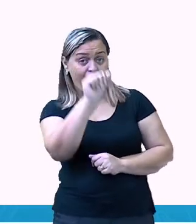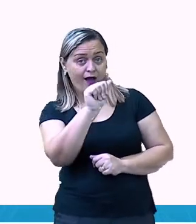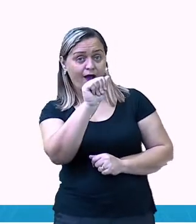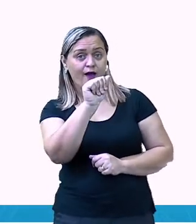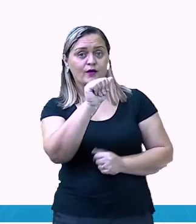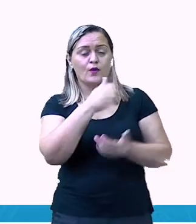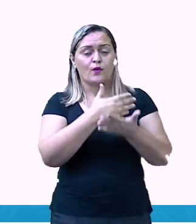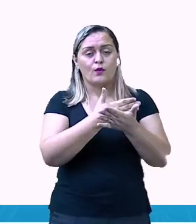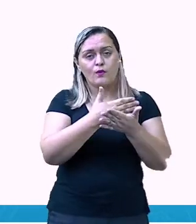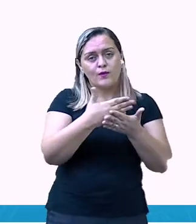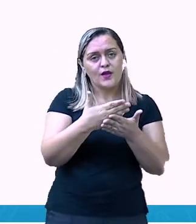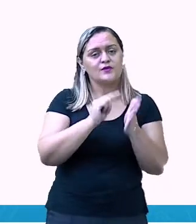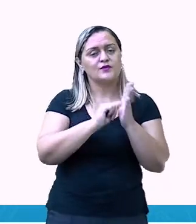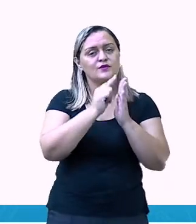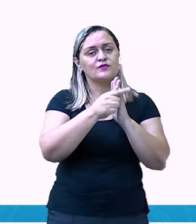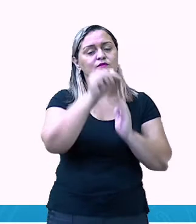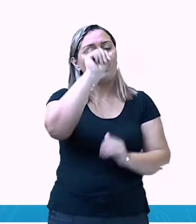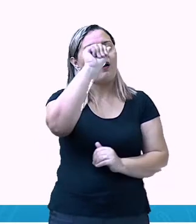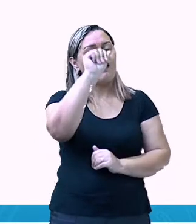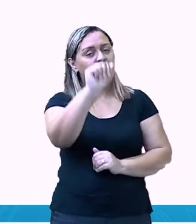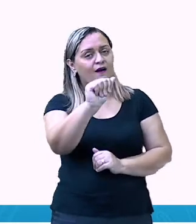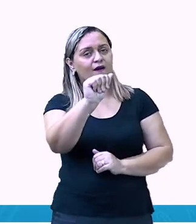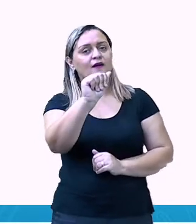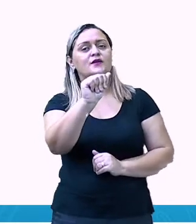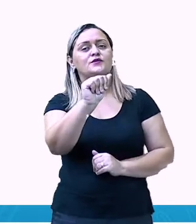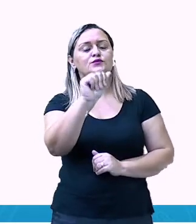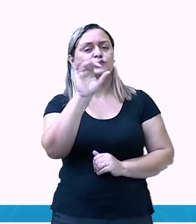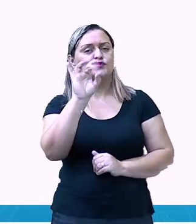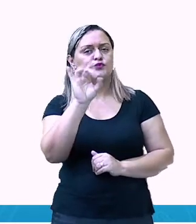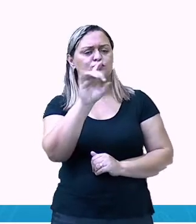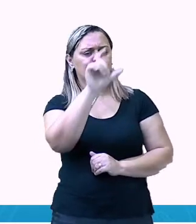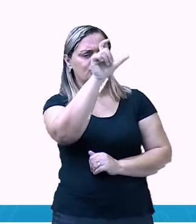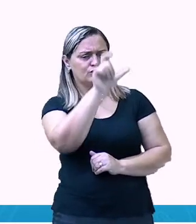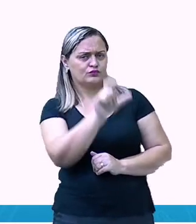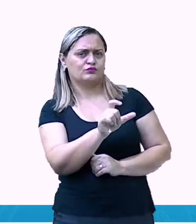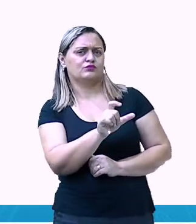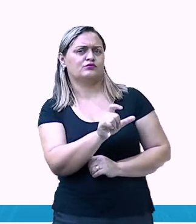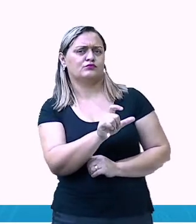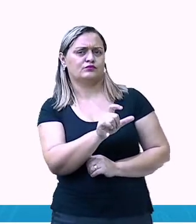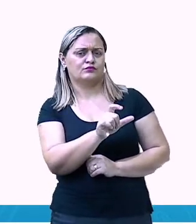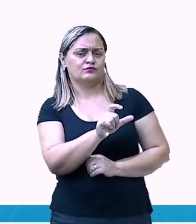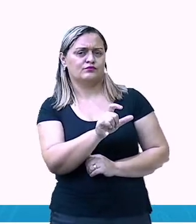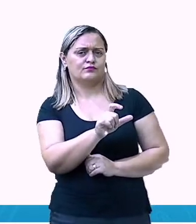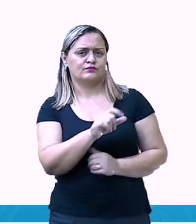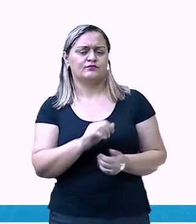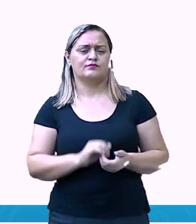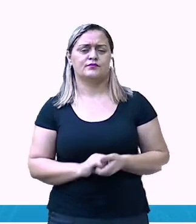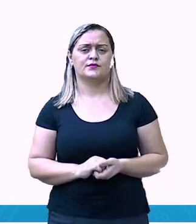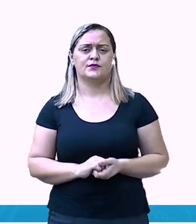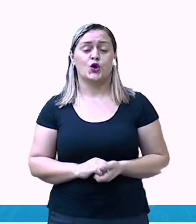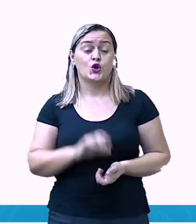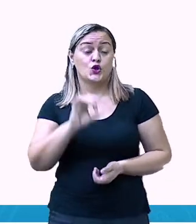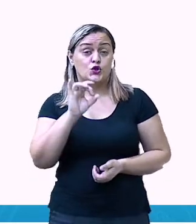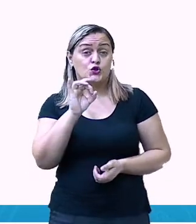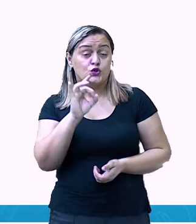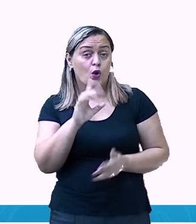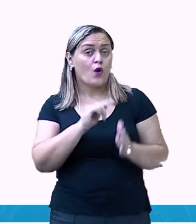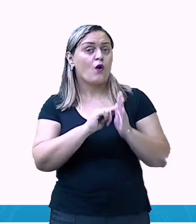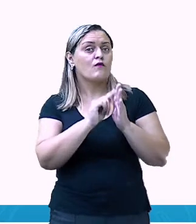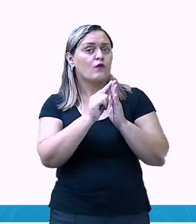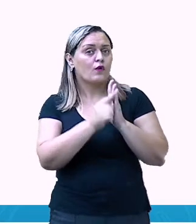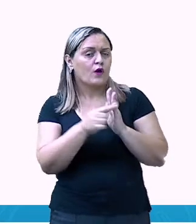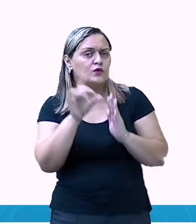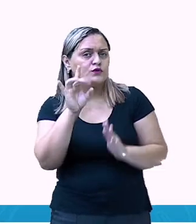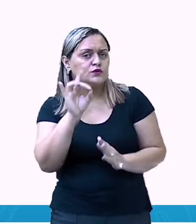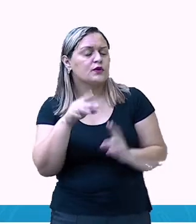fiz somente com o A. Ah, professora, mas não existe. Existe sim, com vogal. A vogal A,